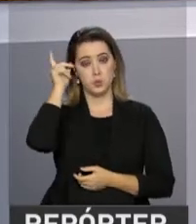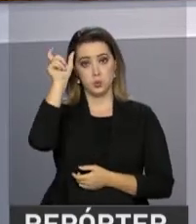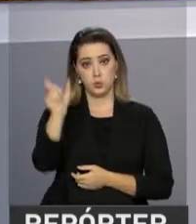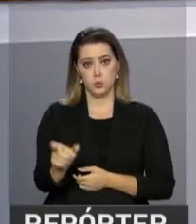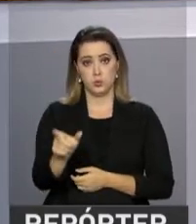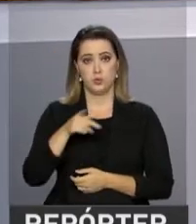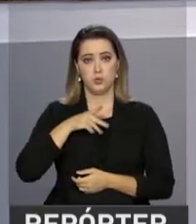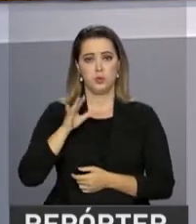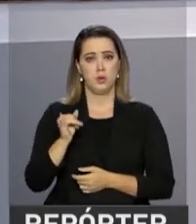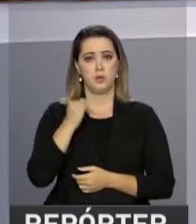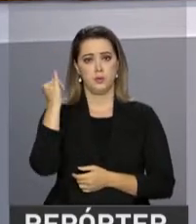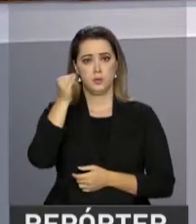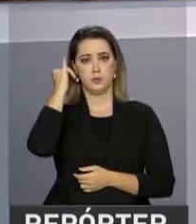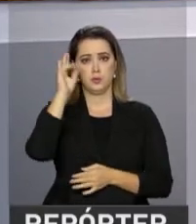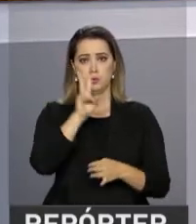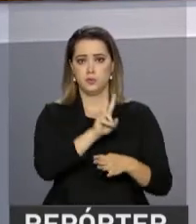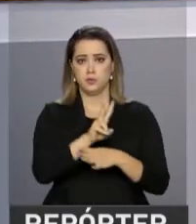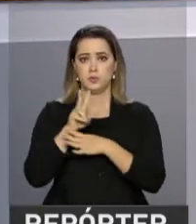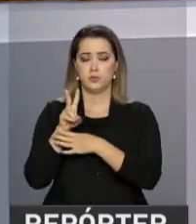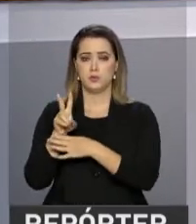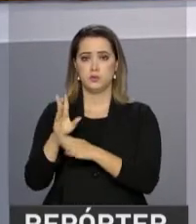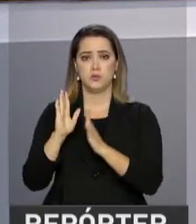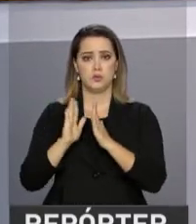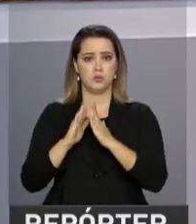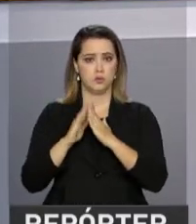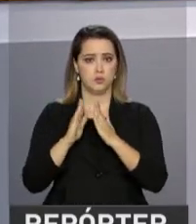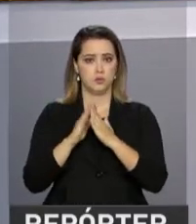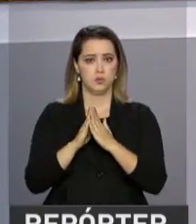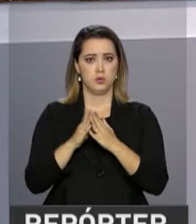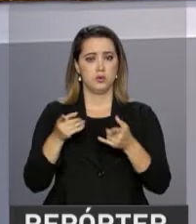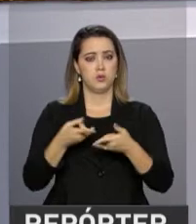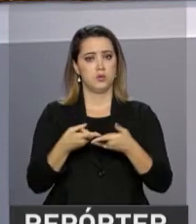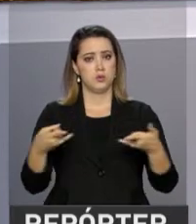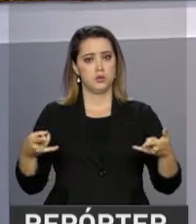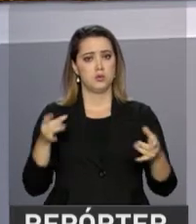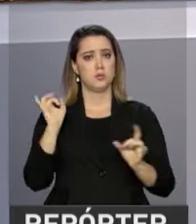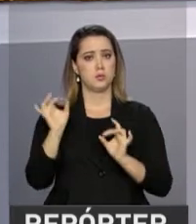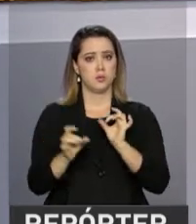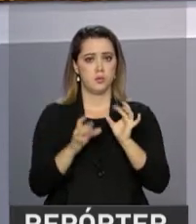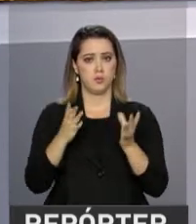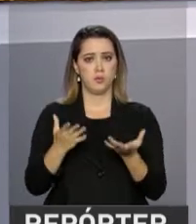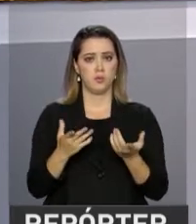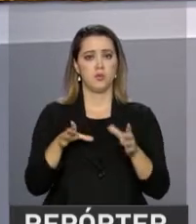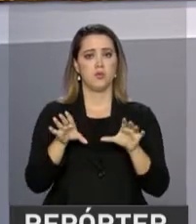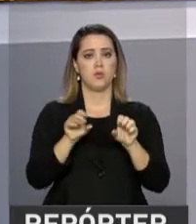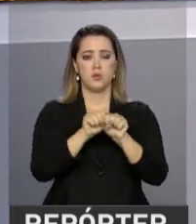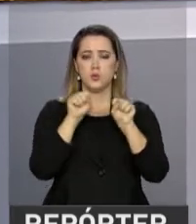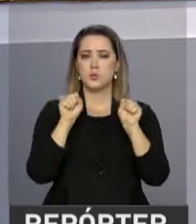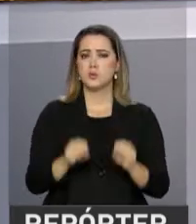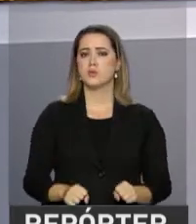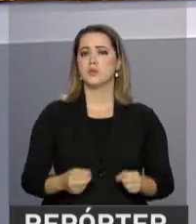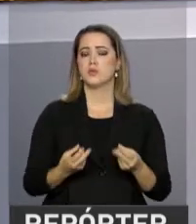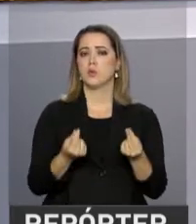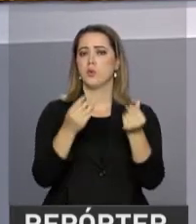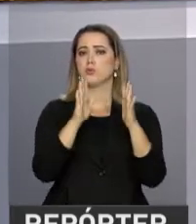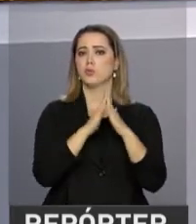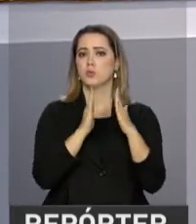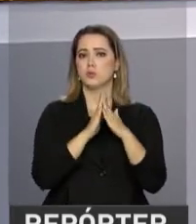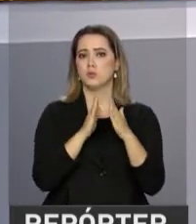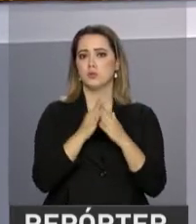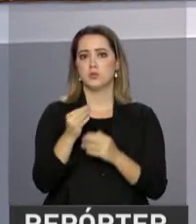o destaque são as operações de crédito imobiliário e cheque especial no sistema financeiro de habitação